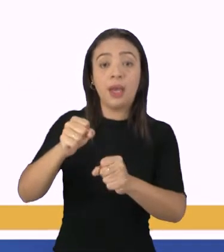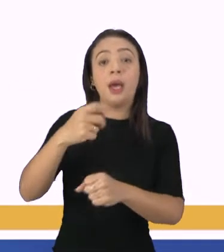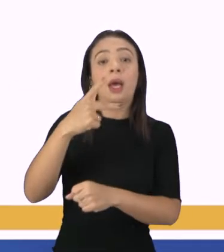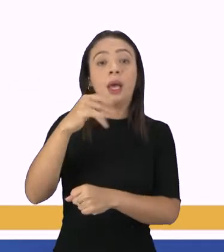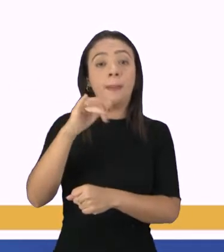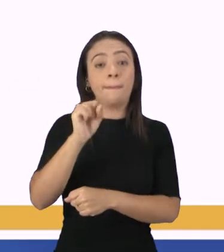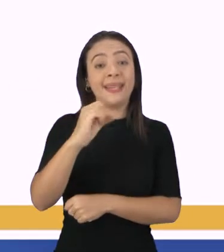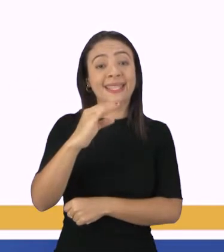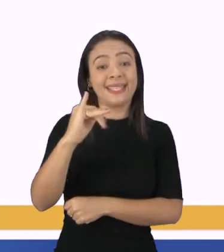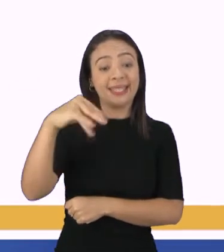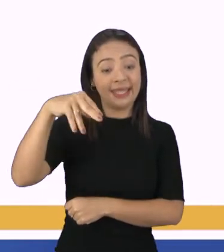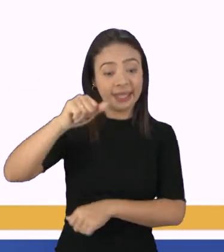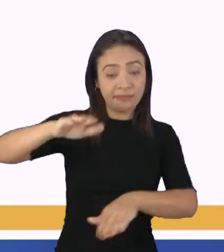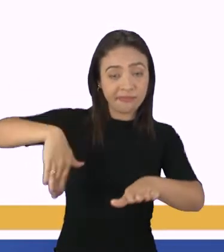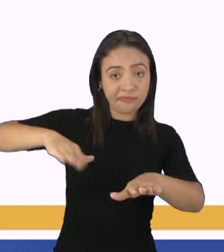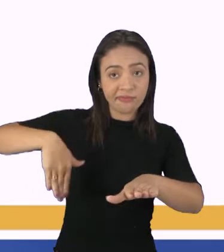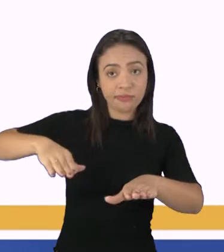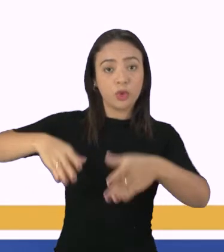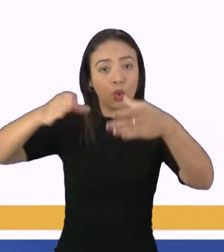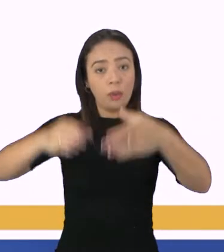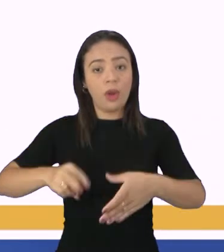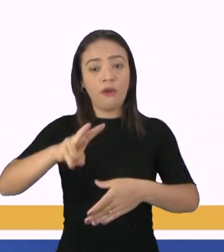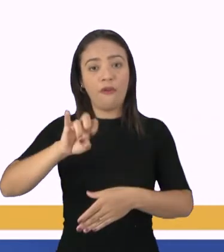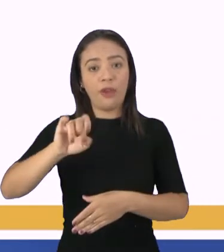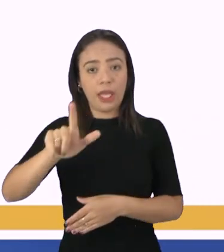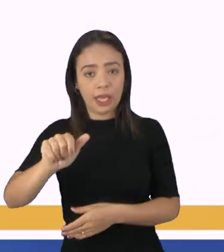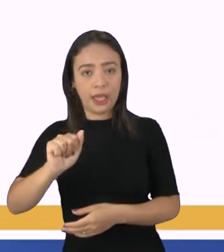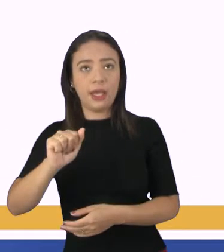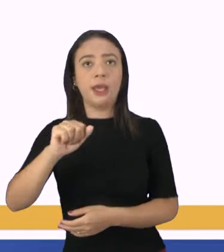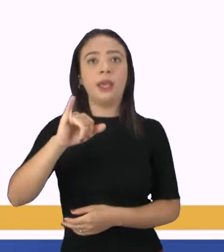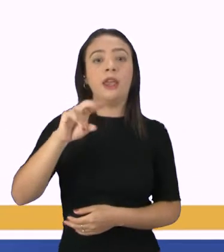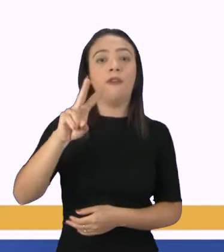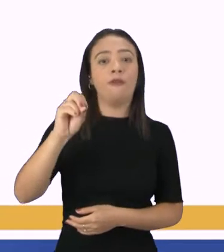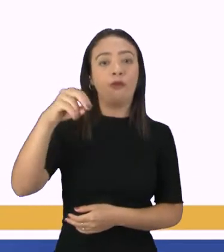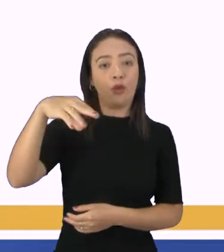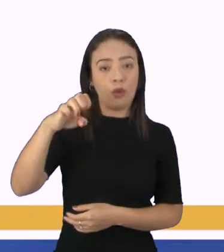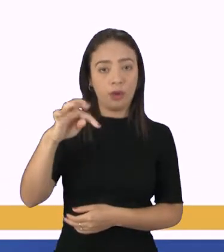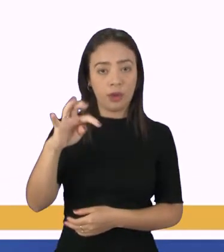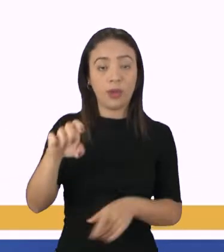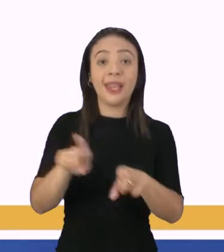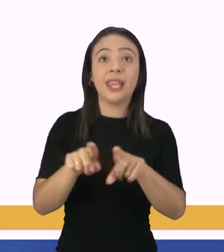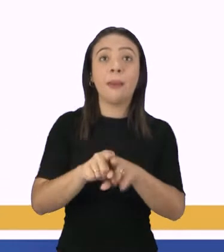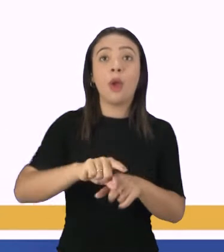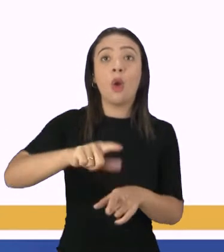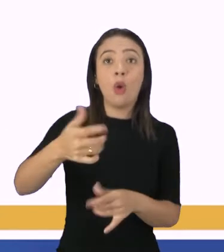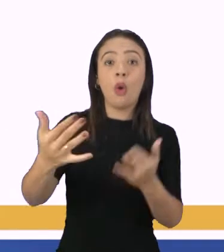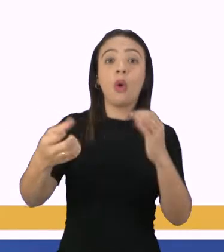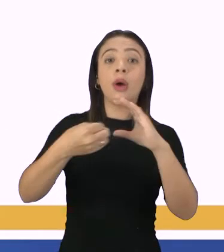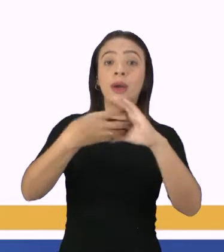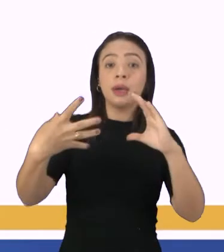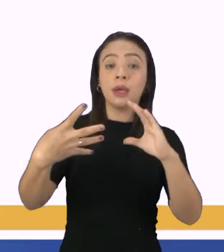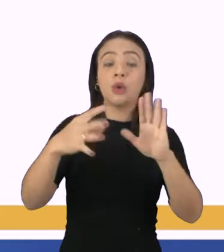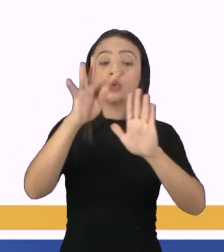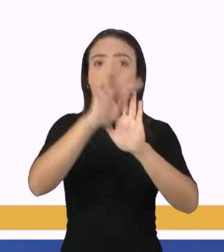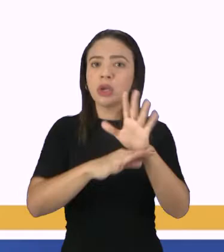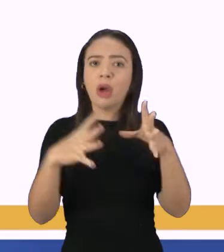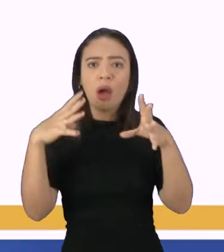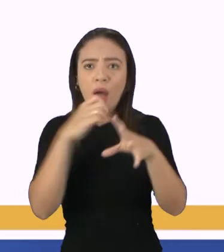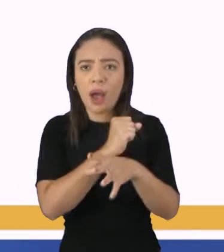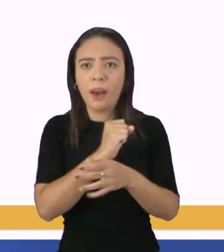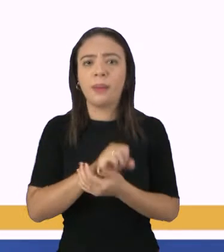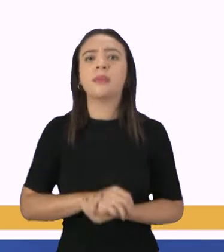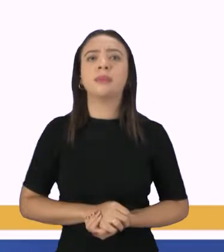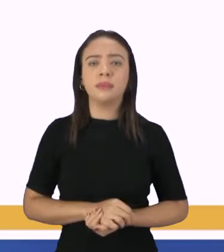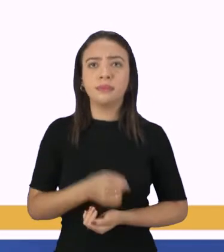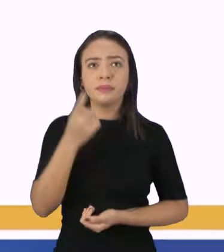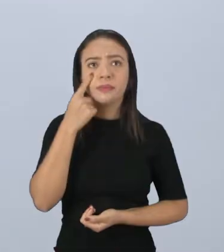piscina na Vila Ivonete. Outra característica, os textos são relativamente curtos. Observe a pequena extensão